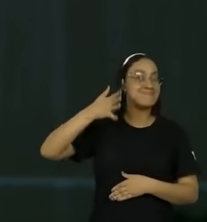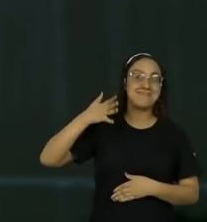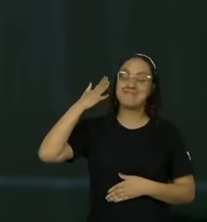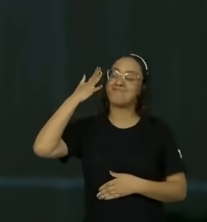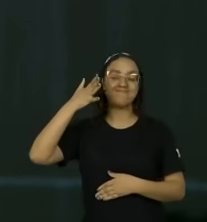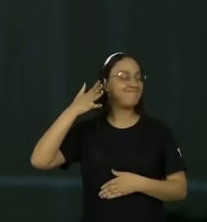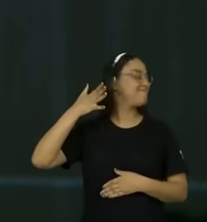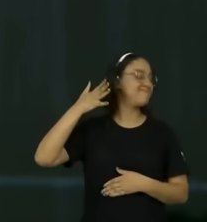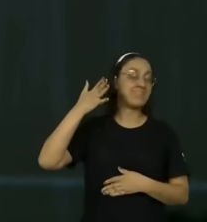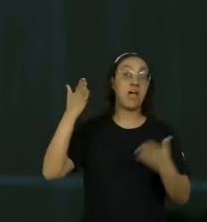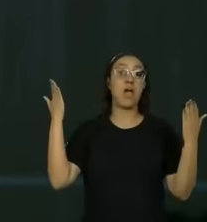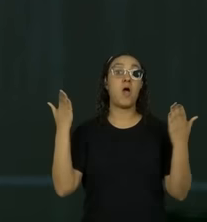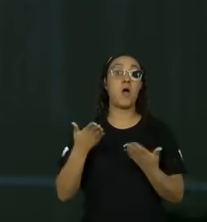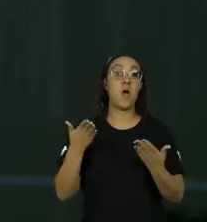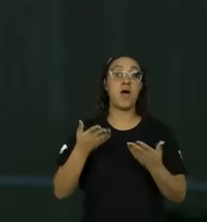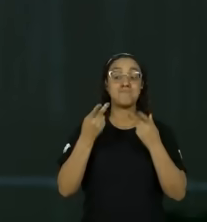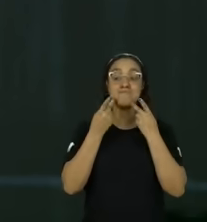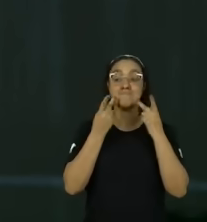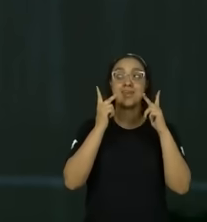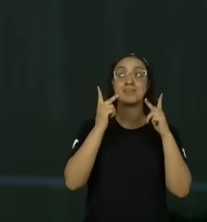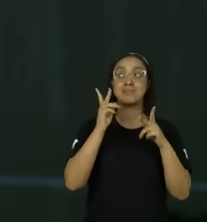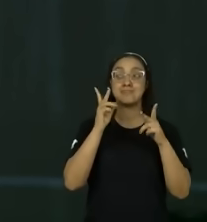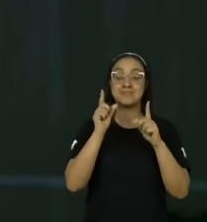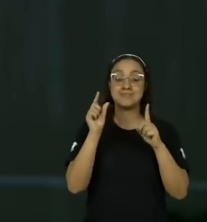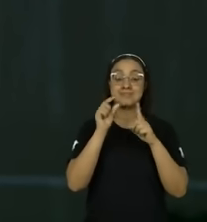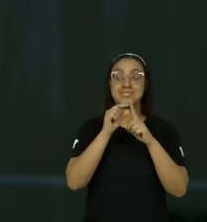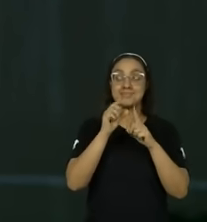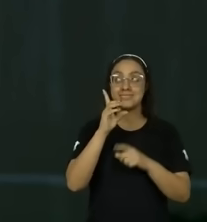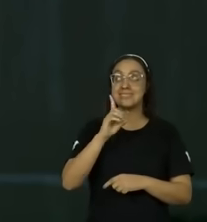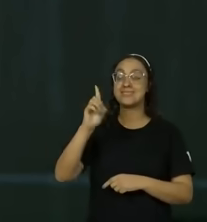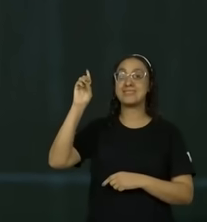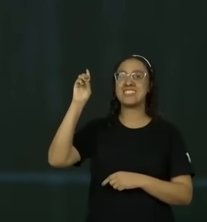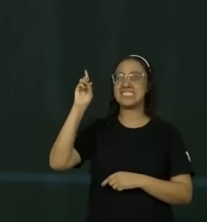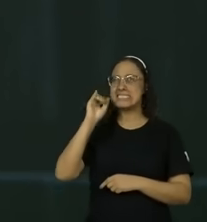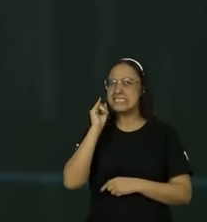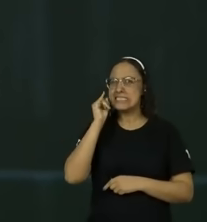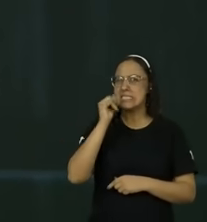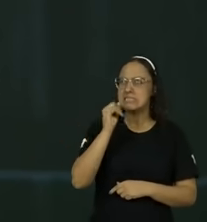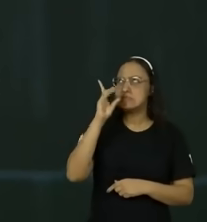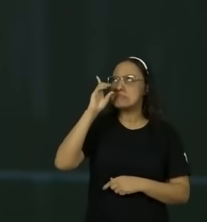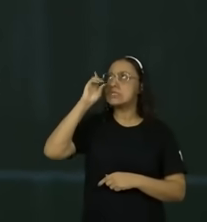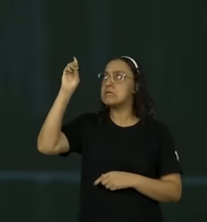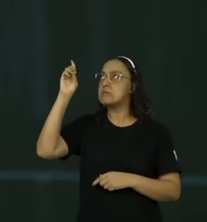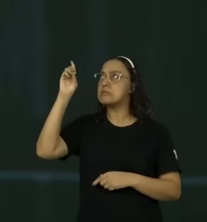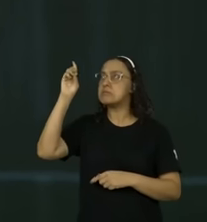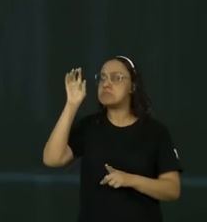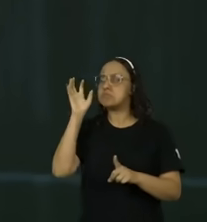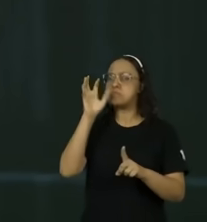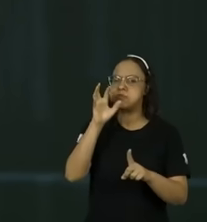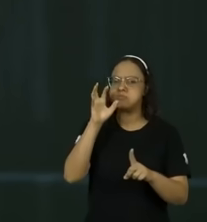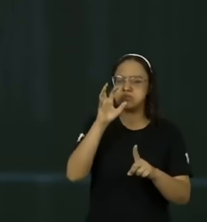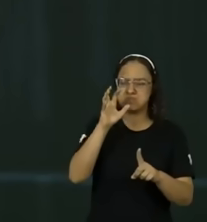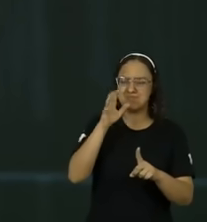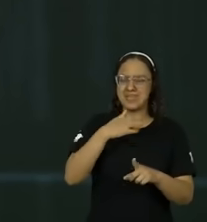temos que receber a palavra com humildade. Se a palavra me confrontar, aceite o confronto. Se a palavra exigir mudanças,